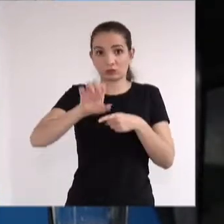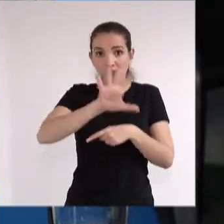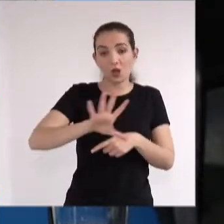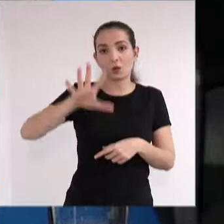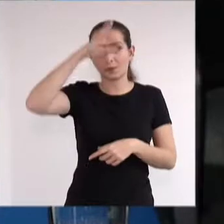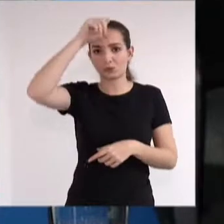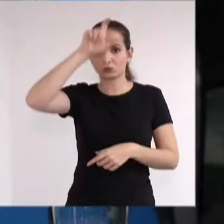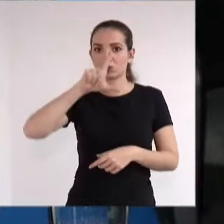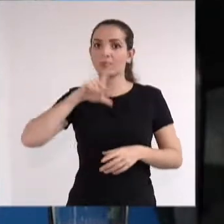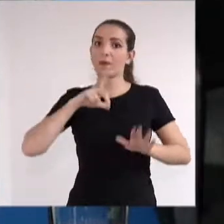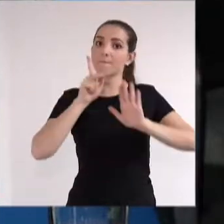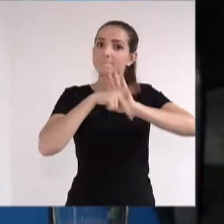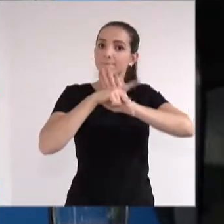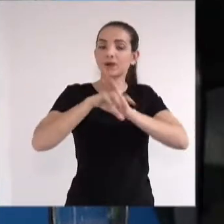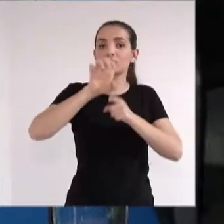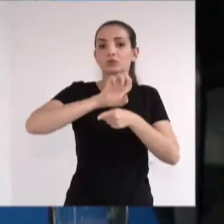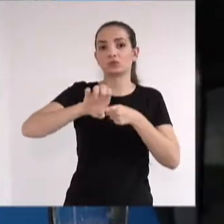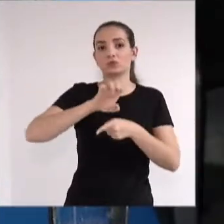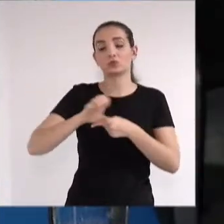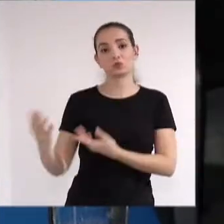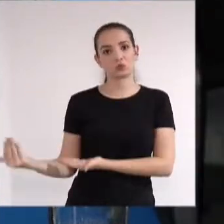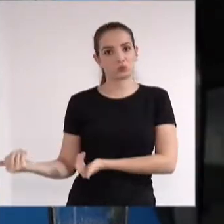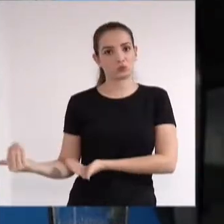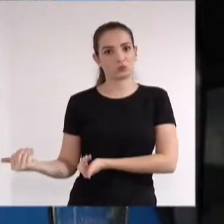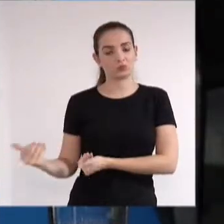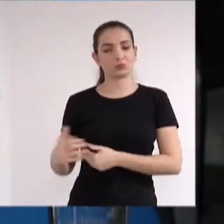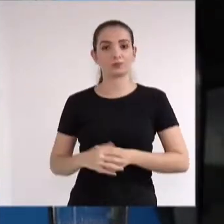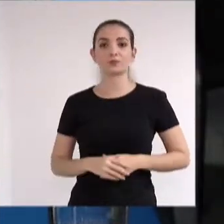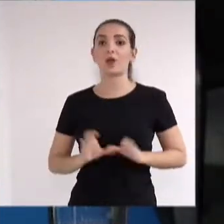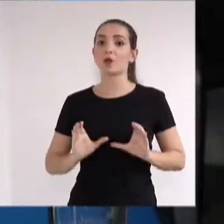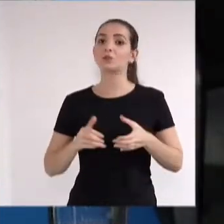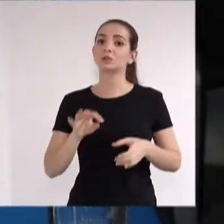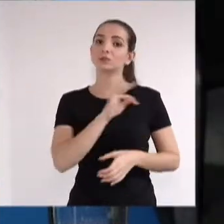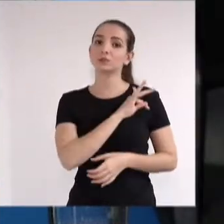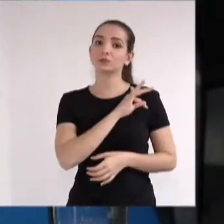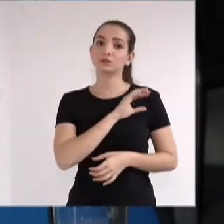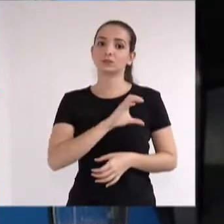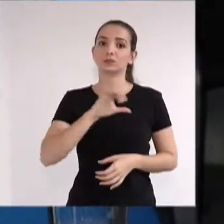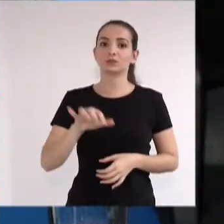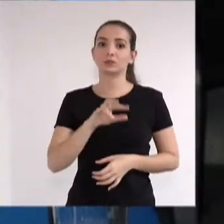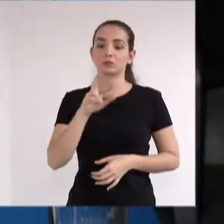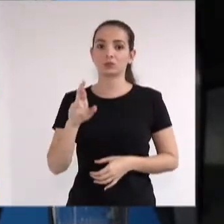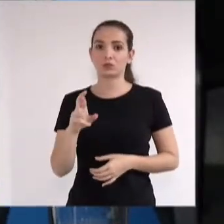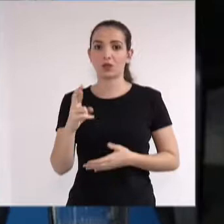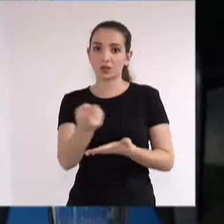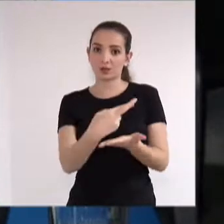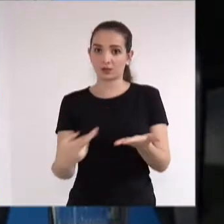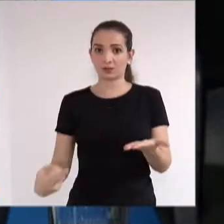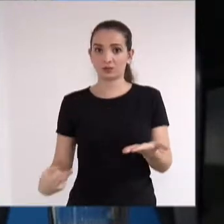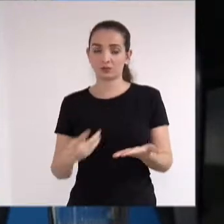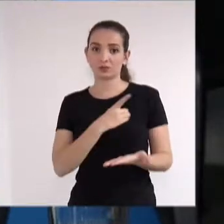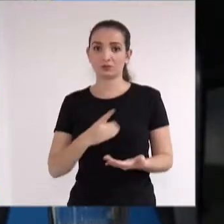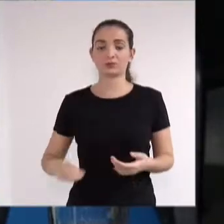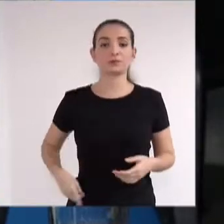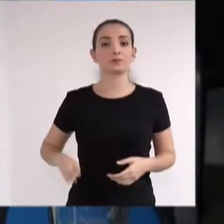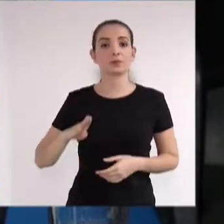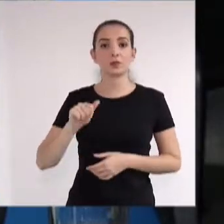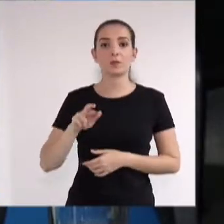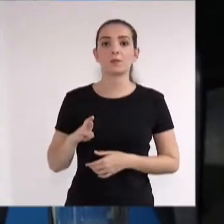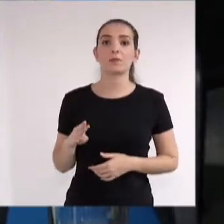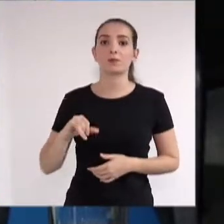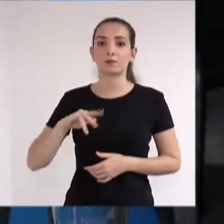do Sul o Plano Estadual da Juventude. A Comissão de Constituição, Justiça e Redação, tendo como relator o deputado